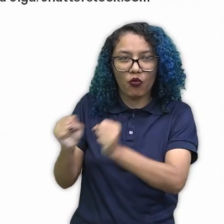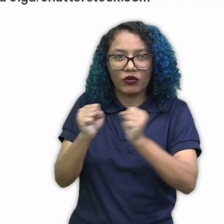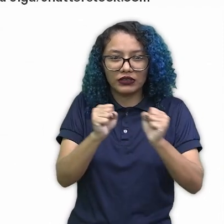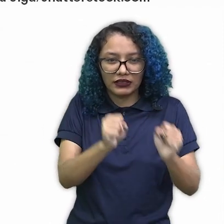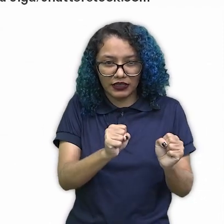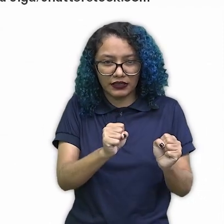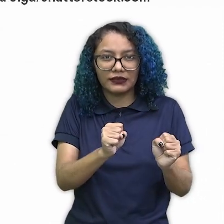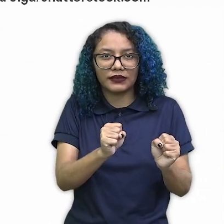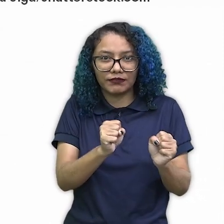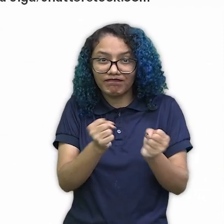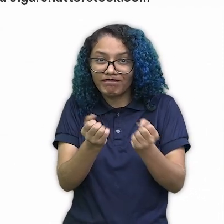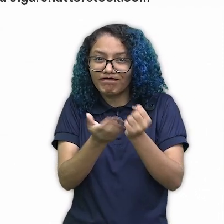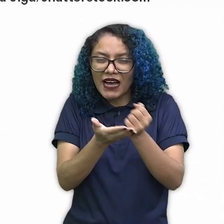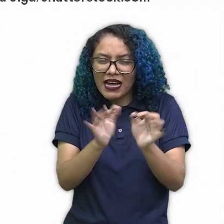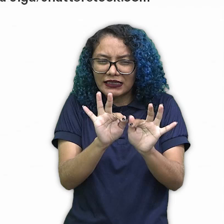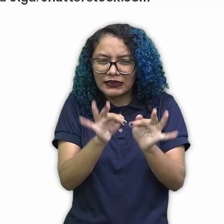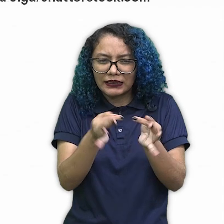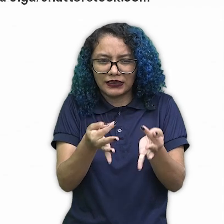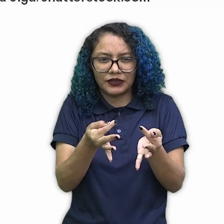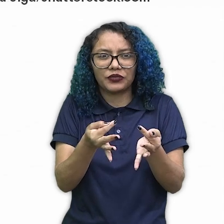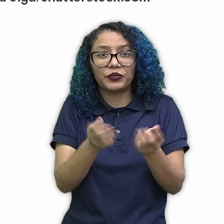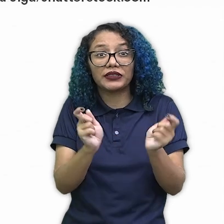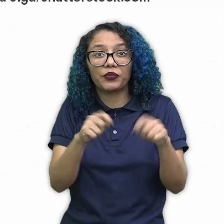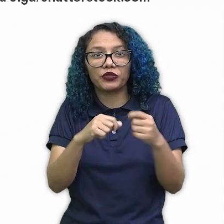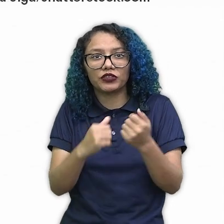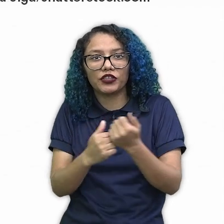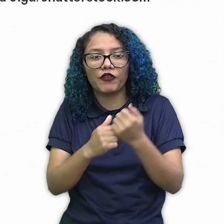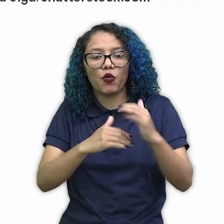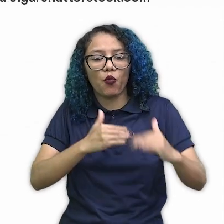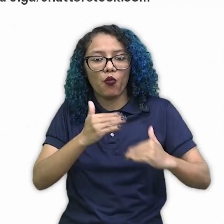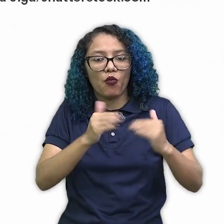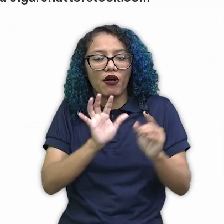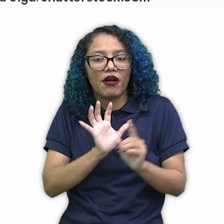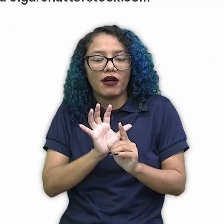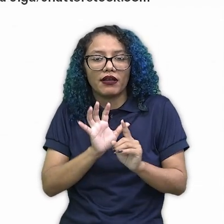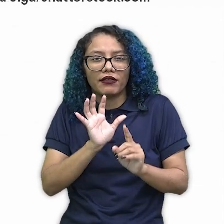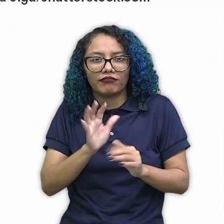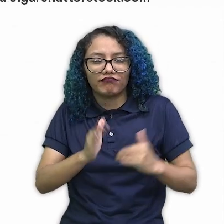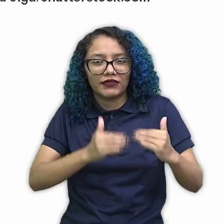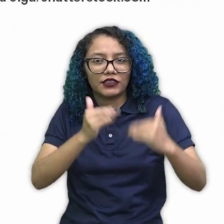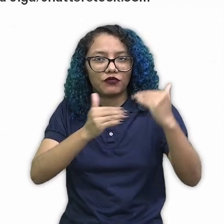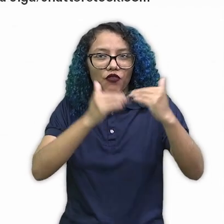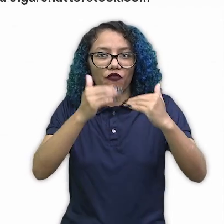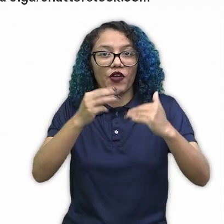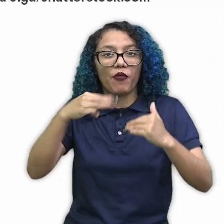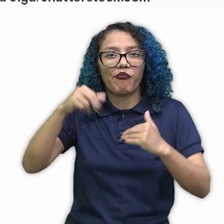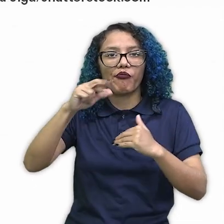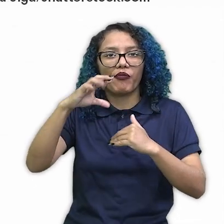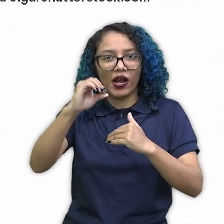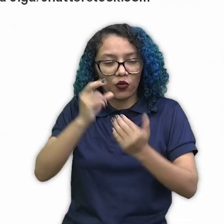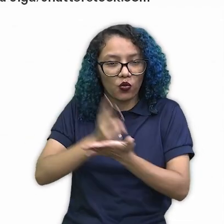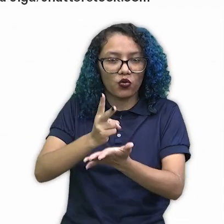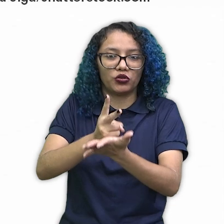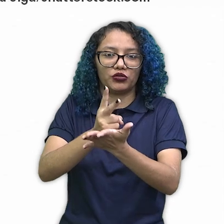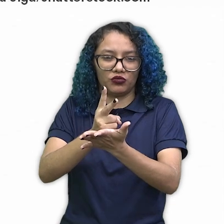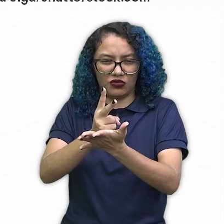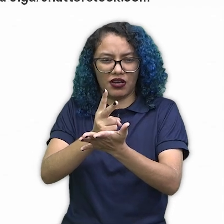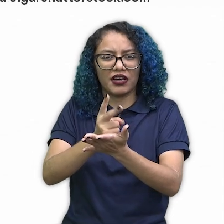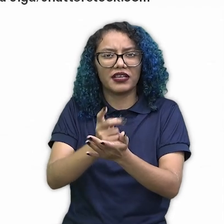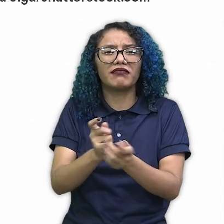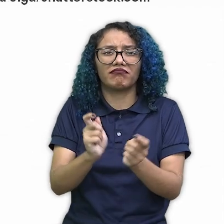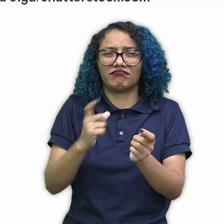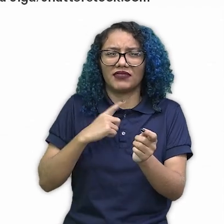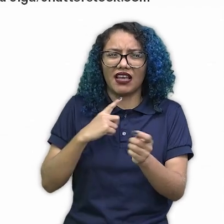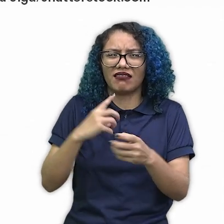transformando-se em sustentáculo do macropoder. Estão espalhados em todos os lugares, nas mais